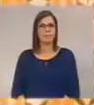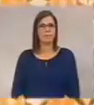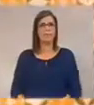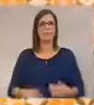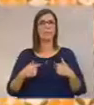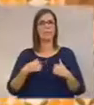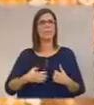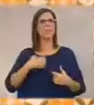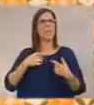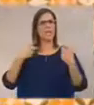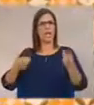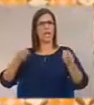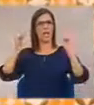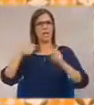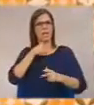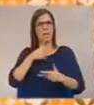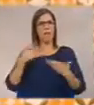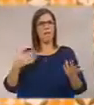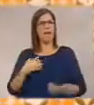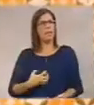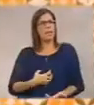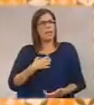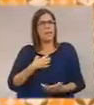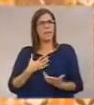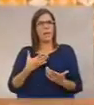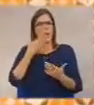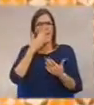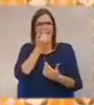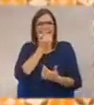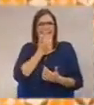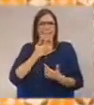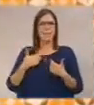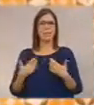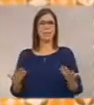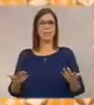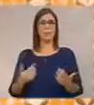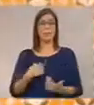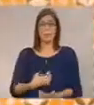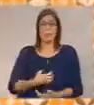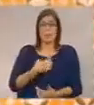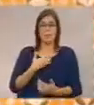Faz-me sentir livre e à vontade, sinto-me tipo alegre, sinto-me